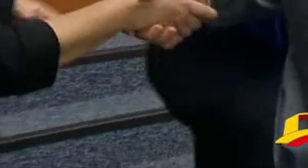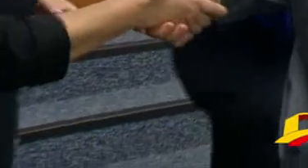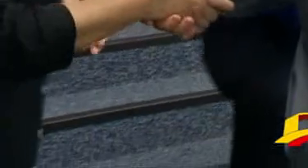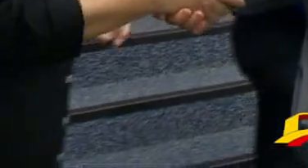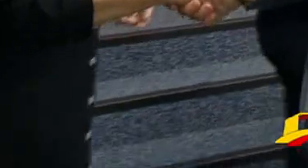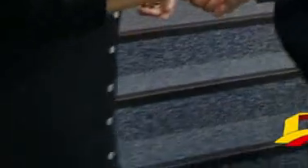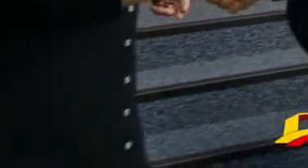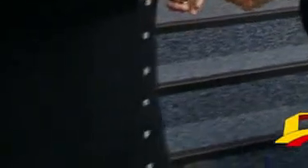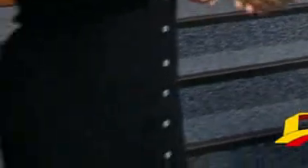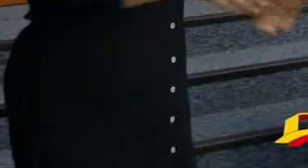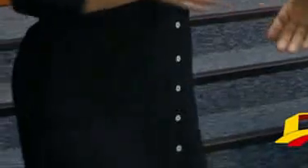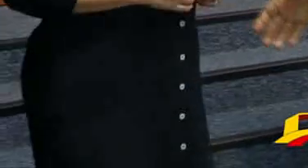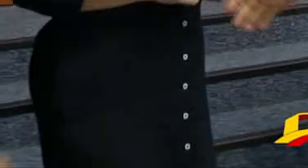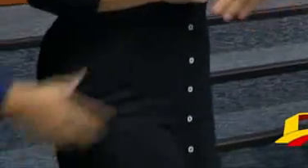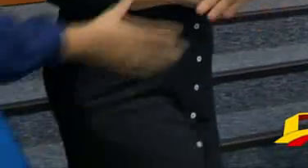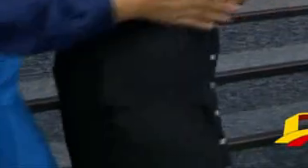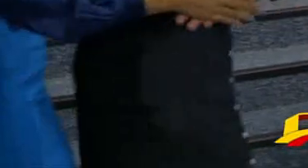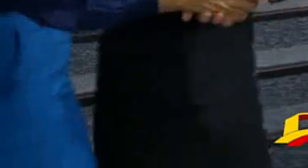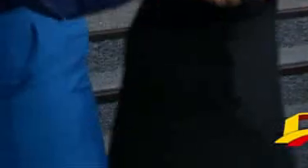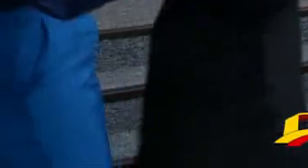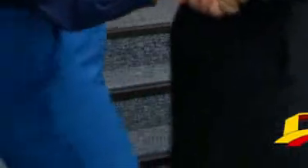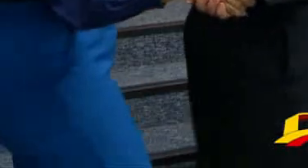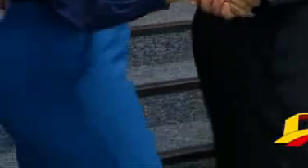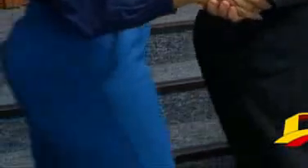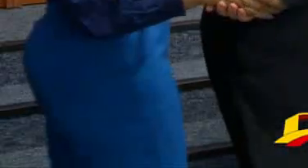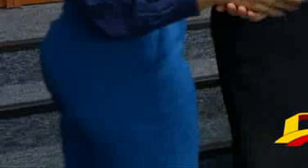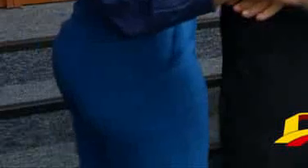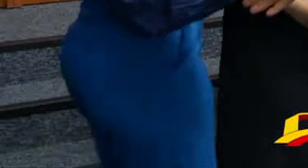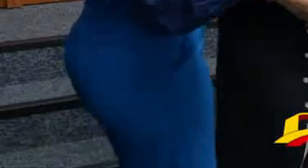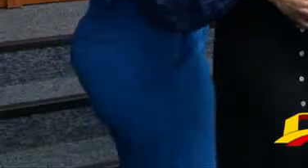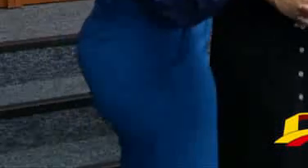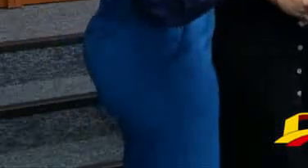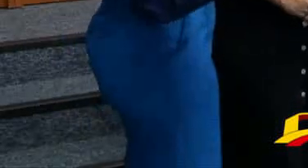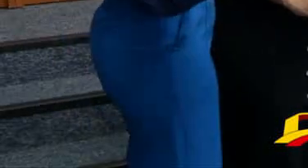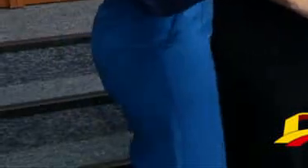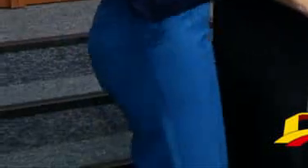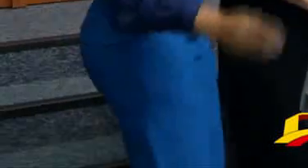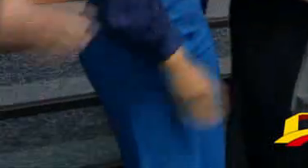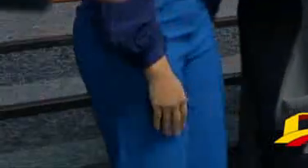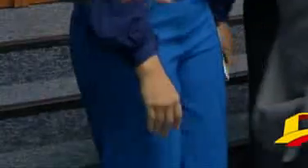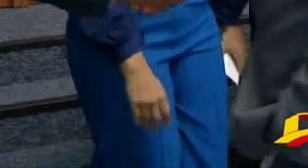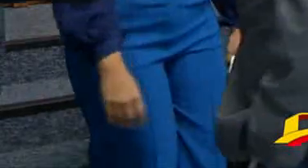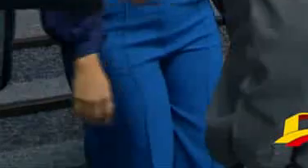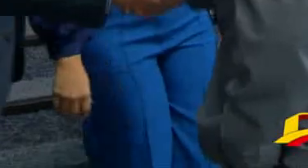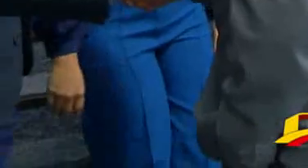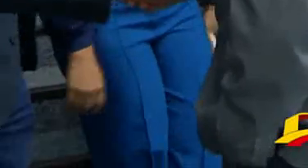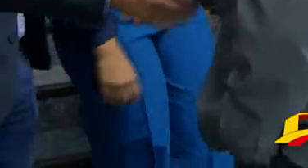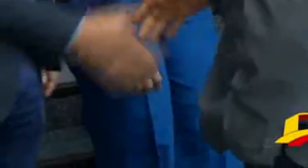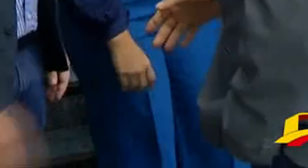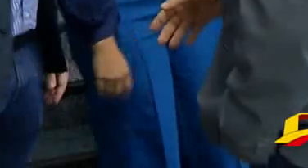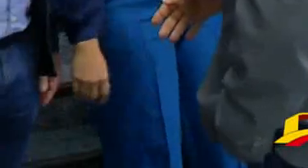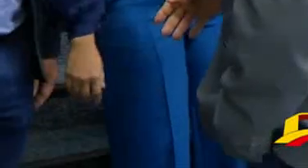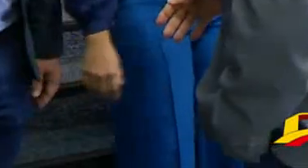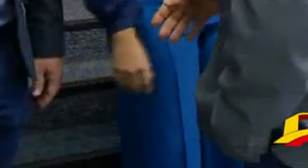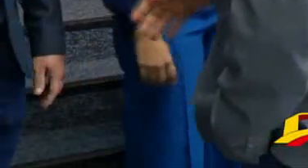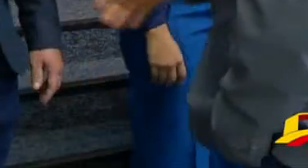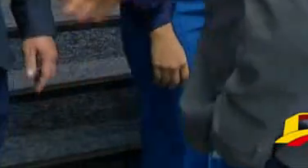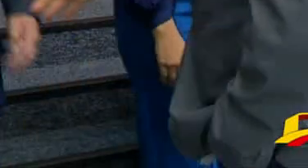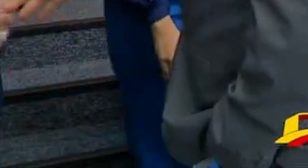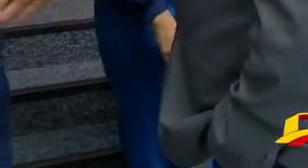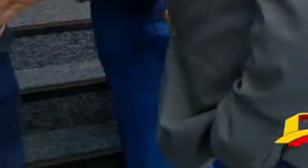ao Senac os representantes do Senac bem como da Sociedade Esportiva aquática Sorocaba e do